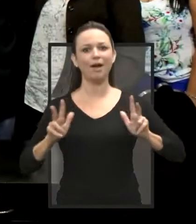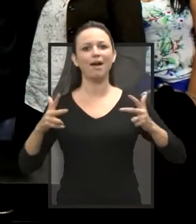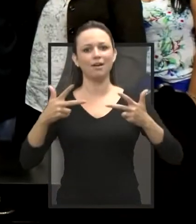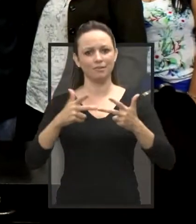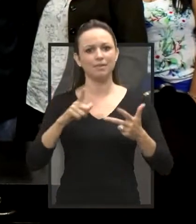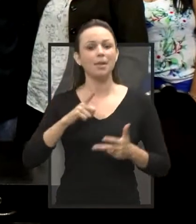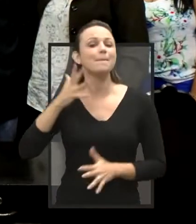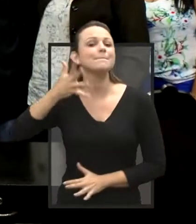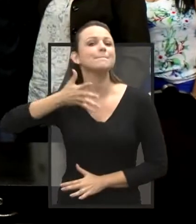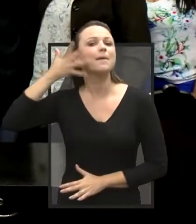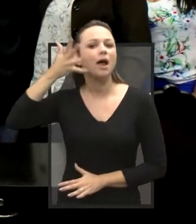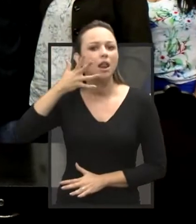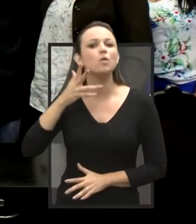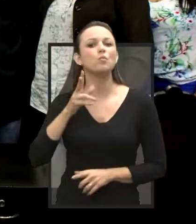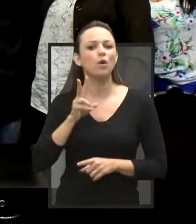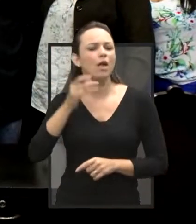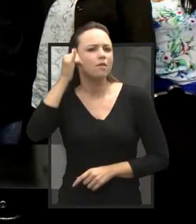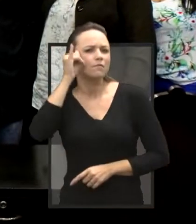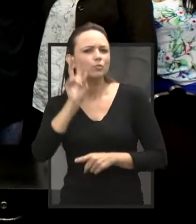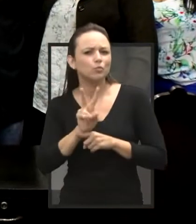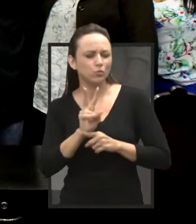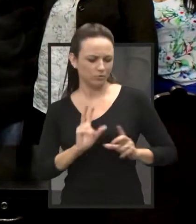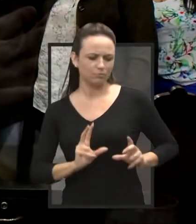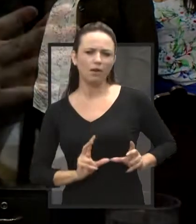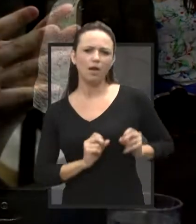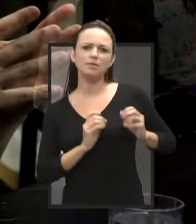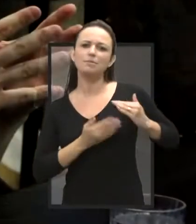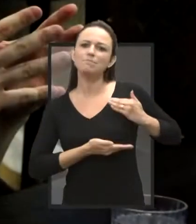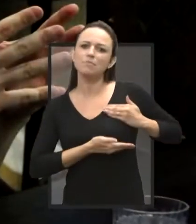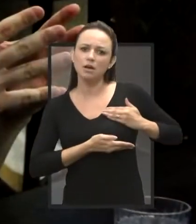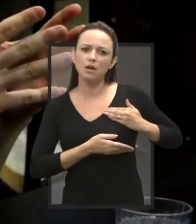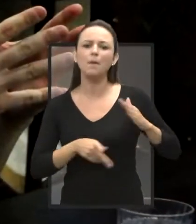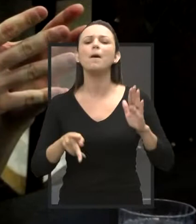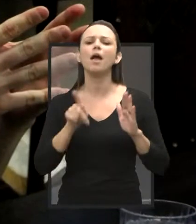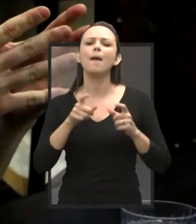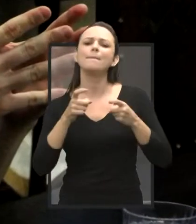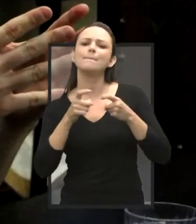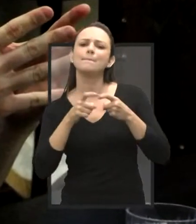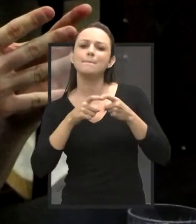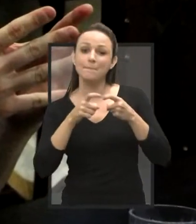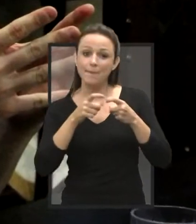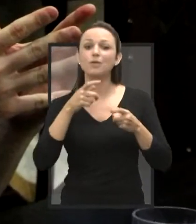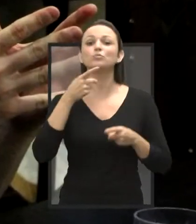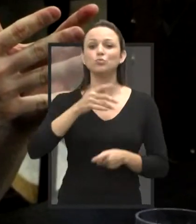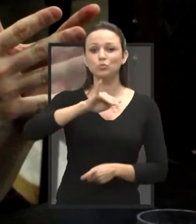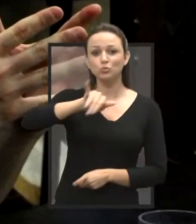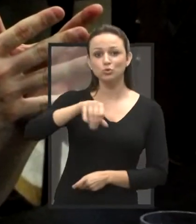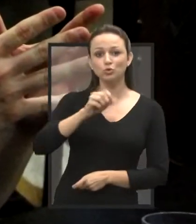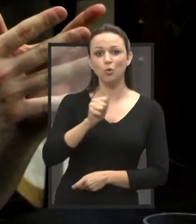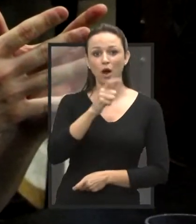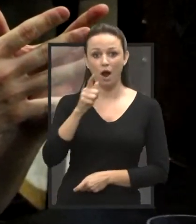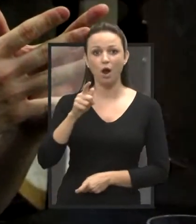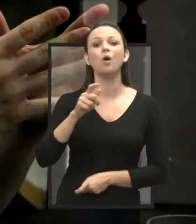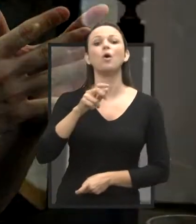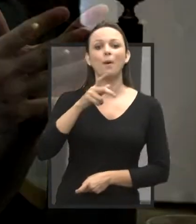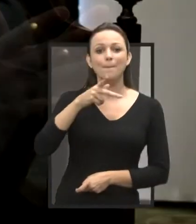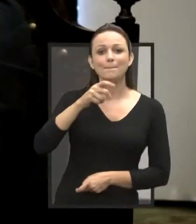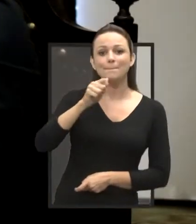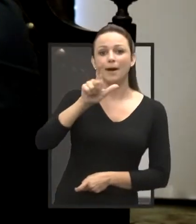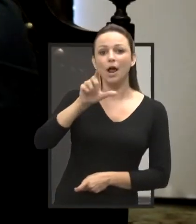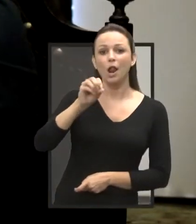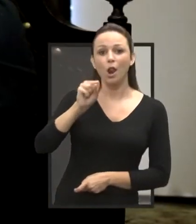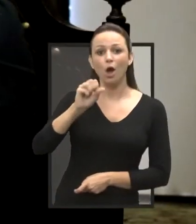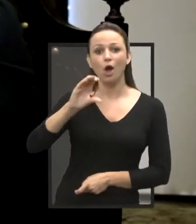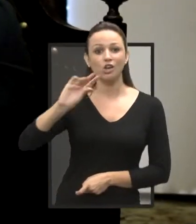recebeu a palestra sobre prevenção ao câncer de mama, ministrada pelo médico mastologista Dr. João Ricardo